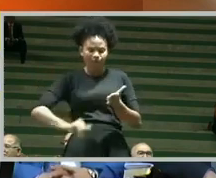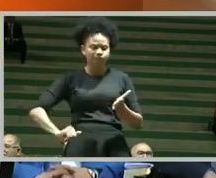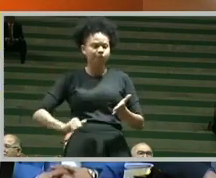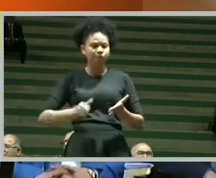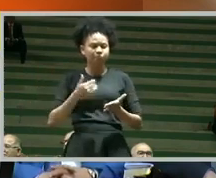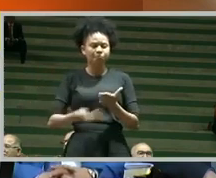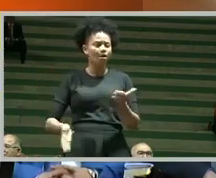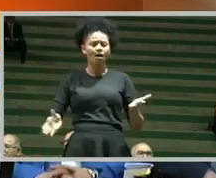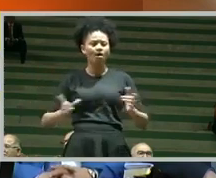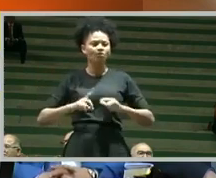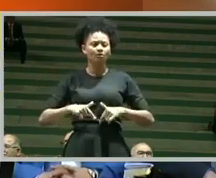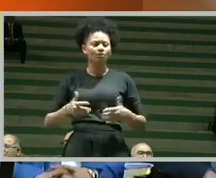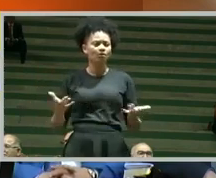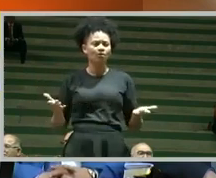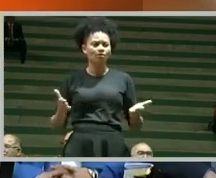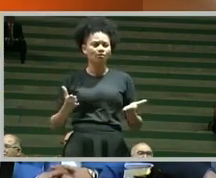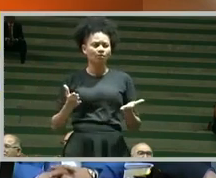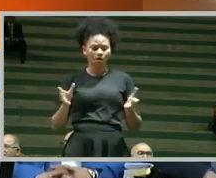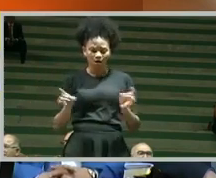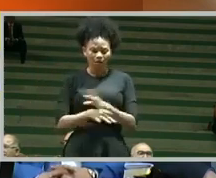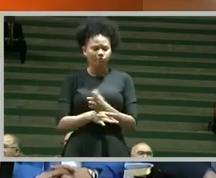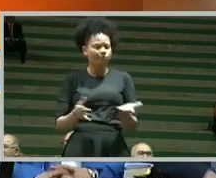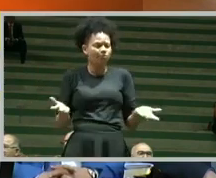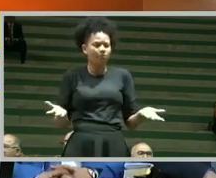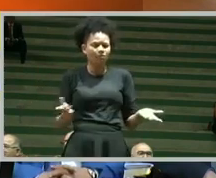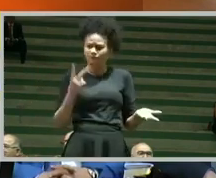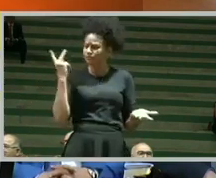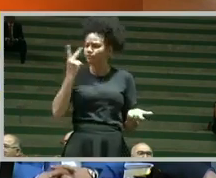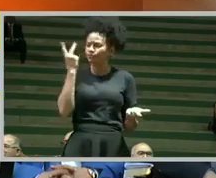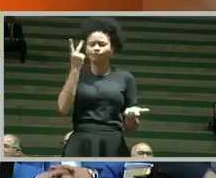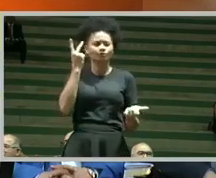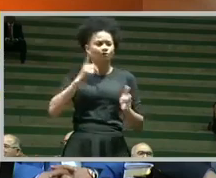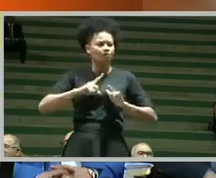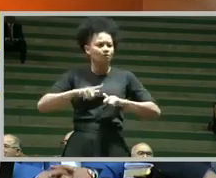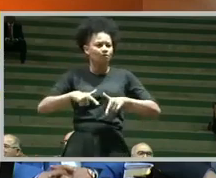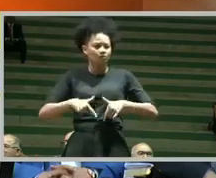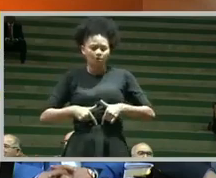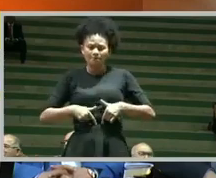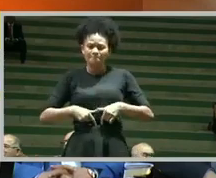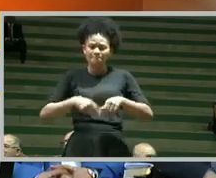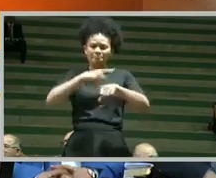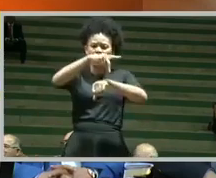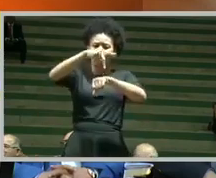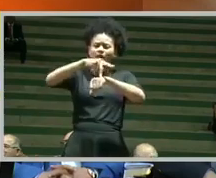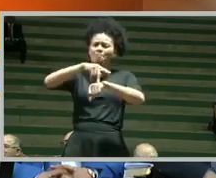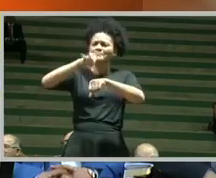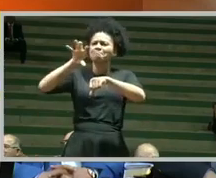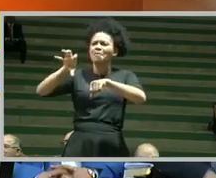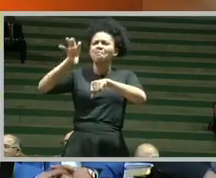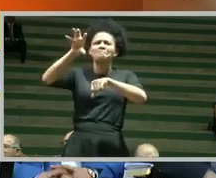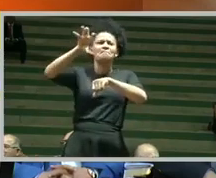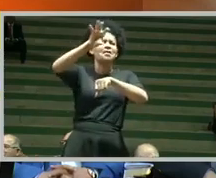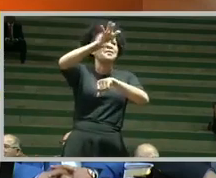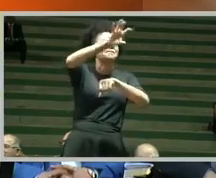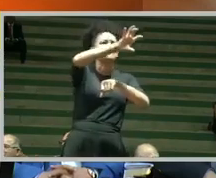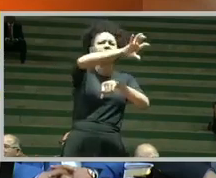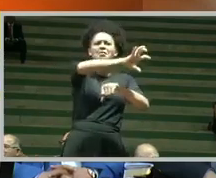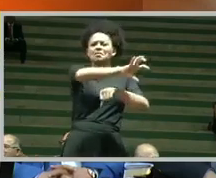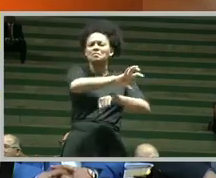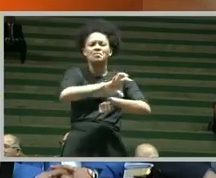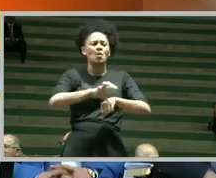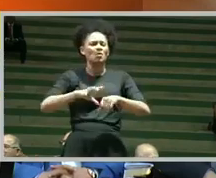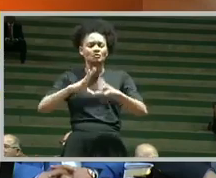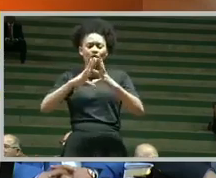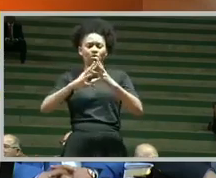Quer ver que é verdade? Pegue a história de Israel. Nações inteiras, algumas delas que nem existem